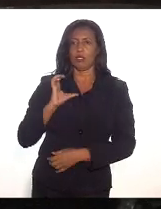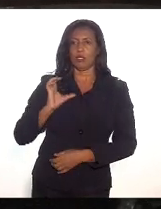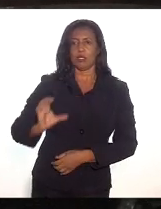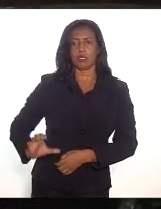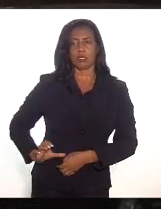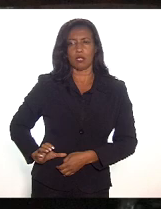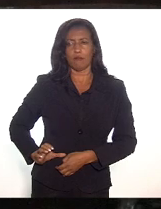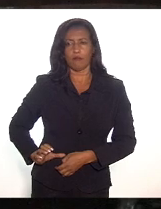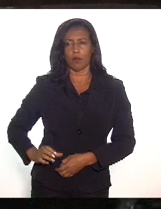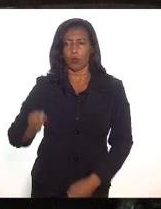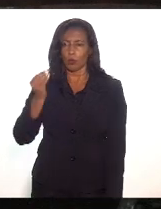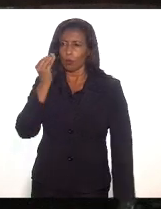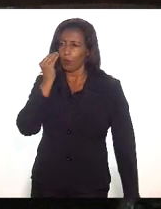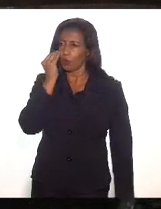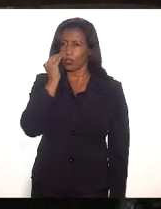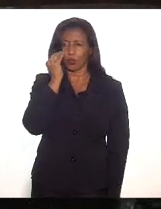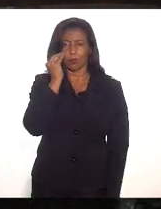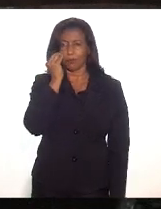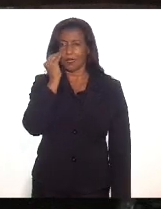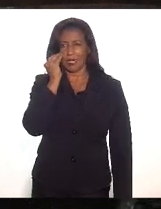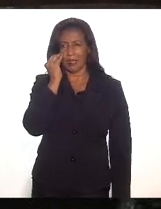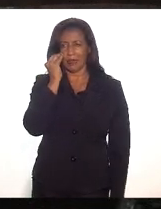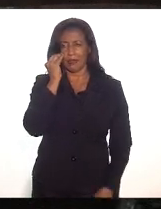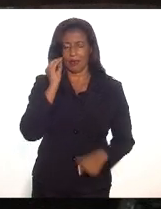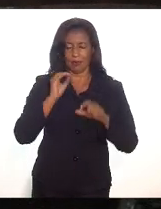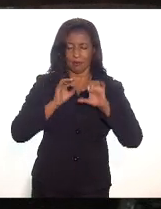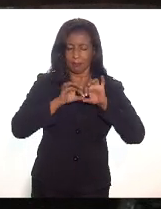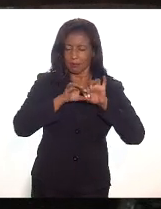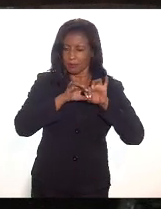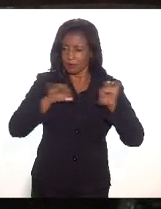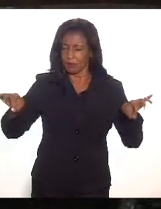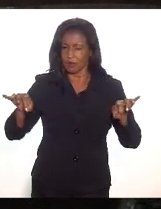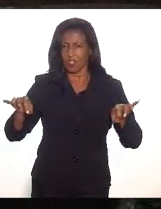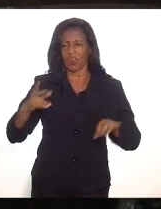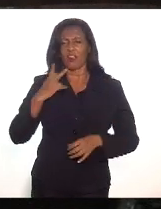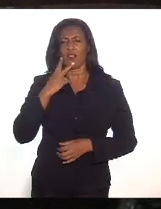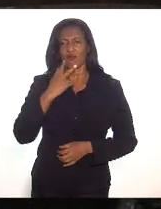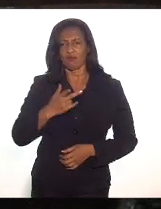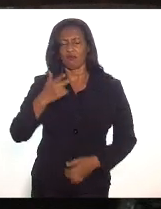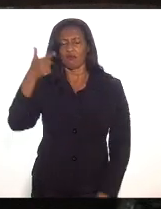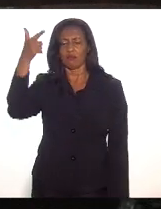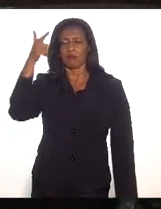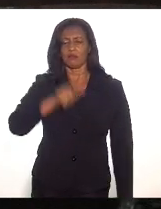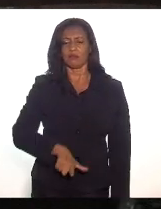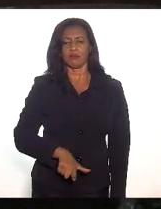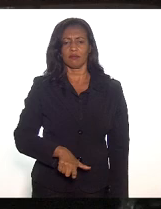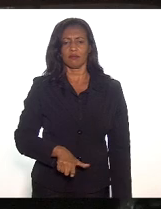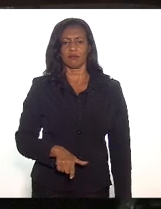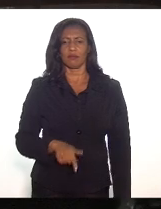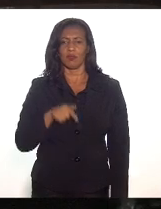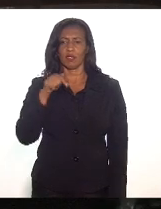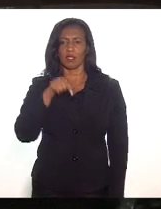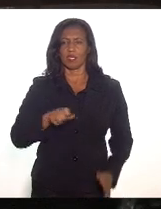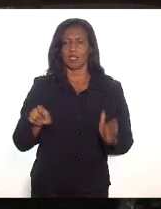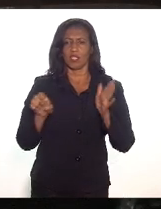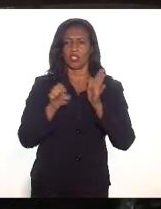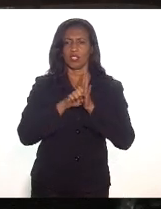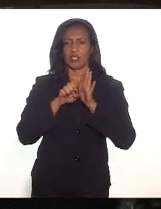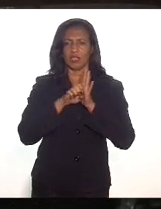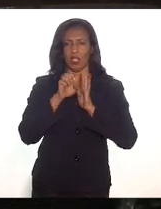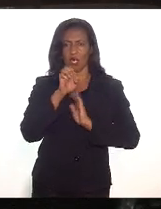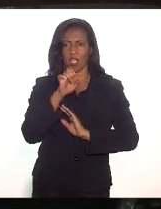também na área de saneamento, digo e repito, este edital